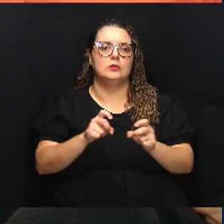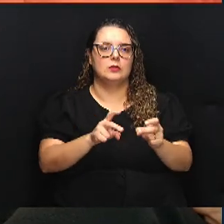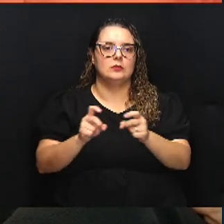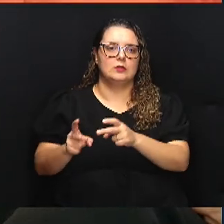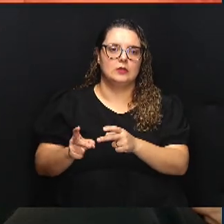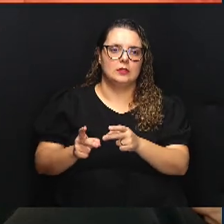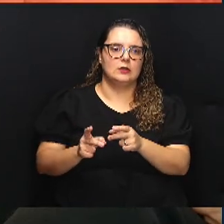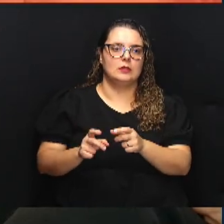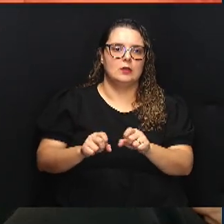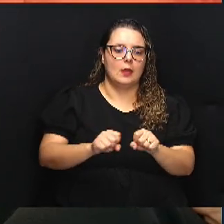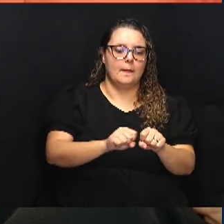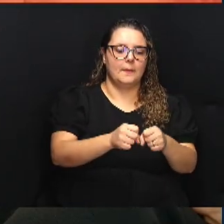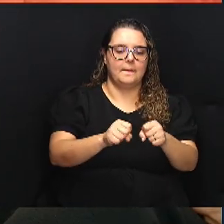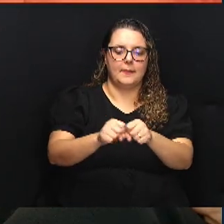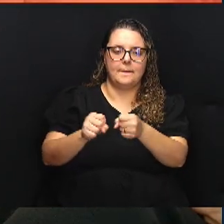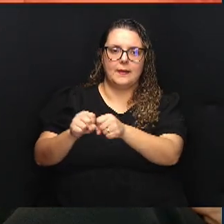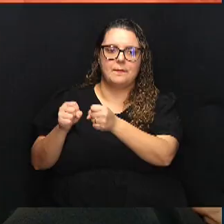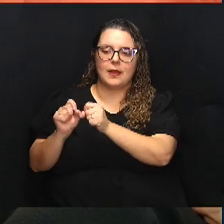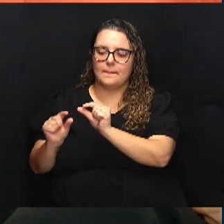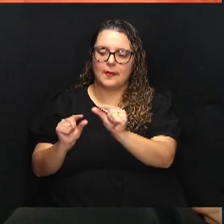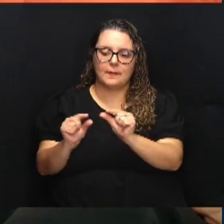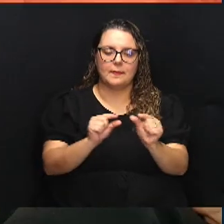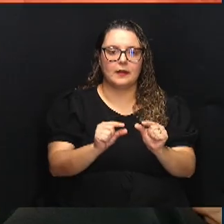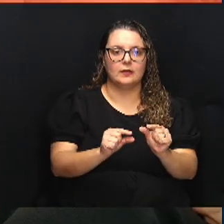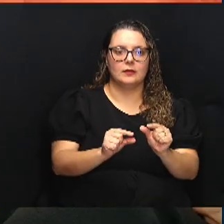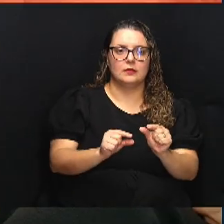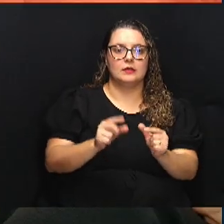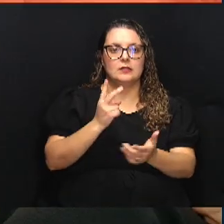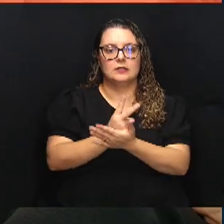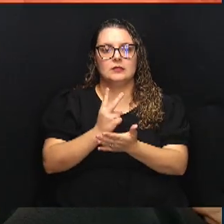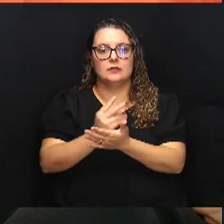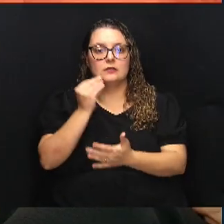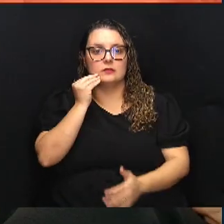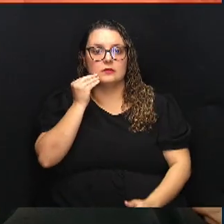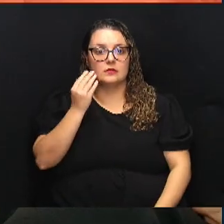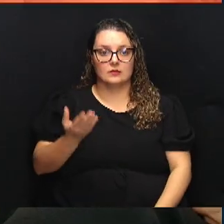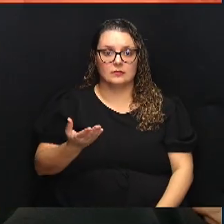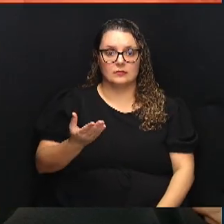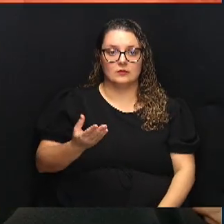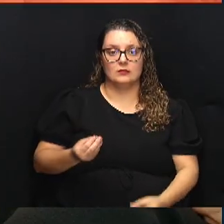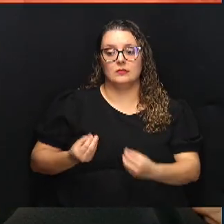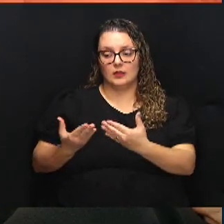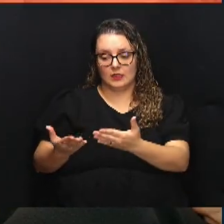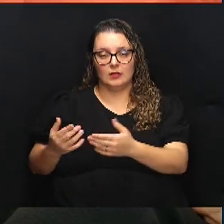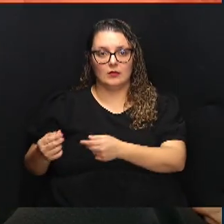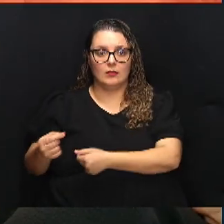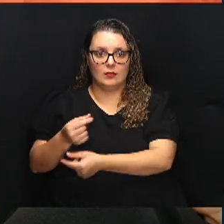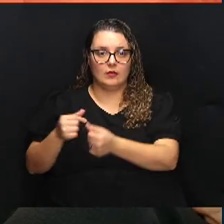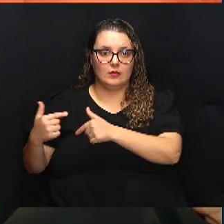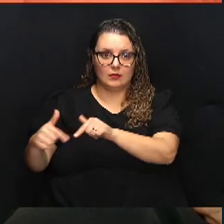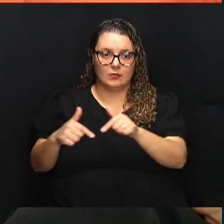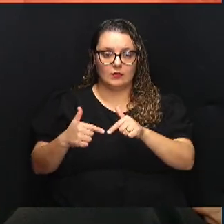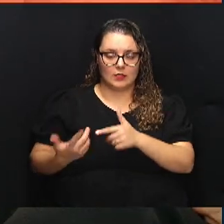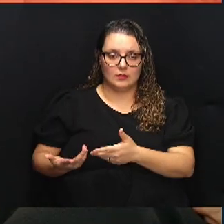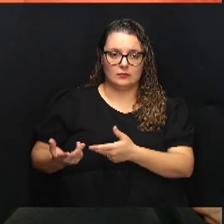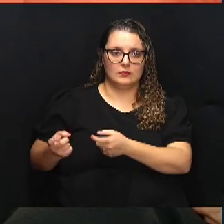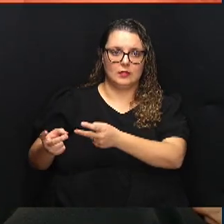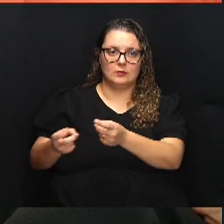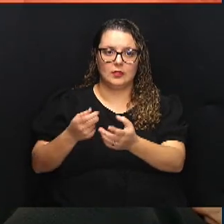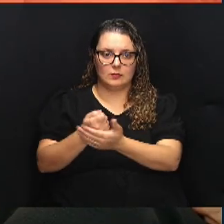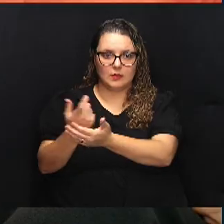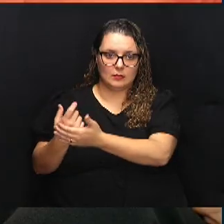isso em vários pedacinhos e toda vez você testa, você leva para o mercado. Vou dar um exemplo para aterrissar aqui para o